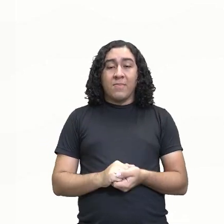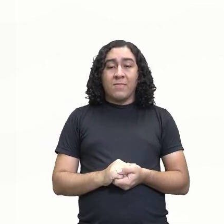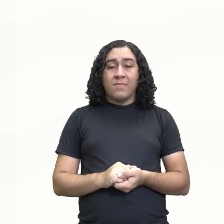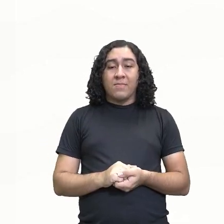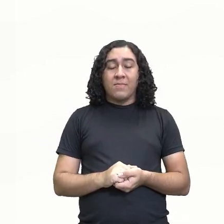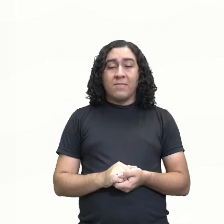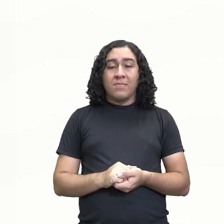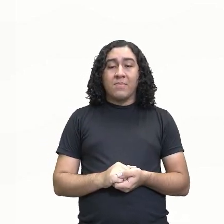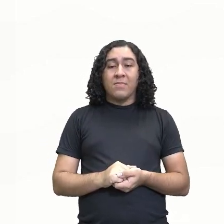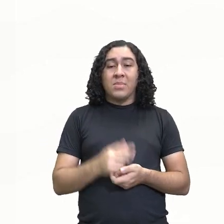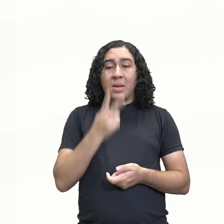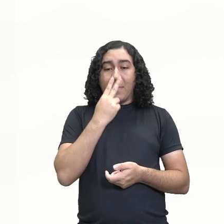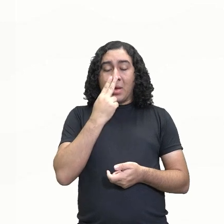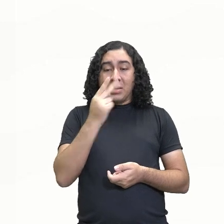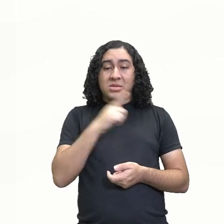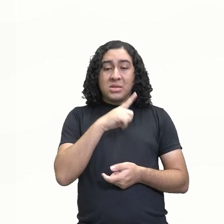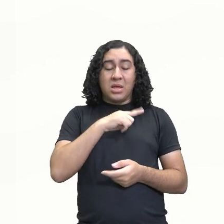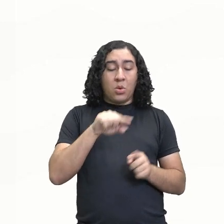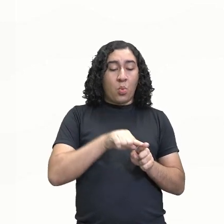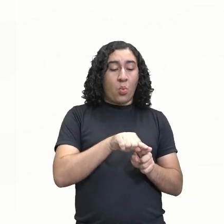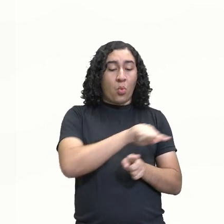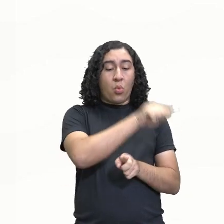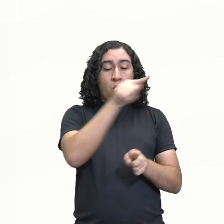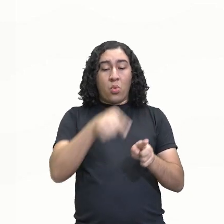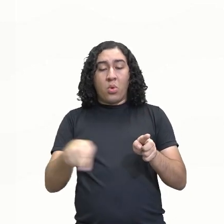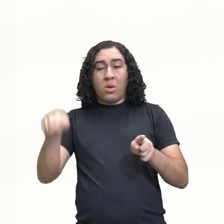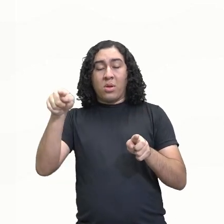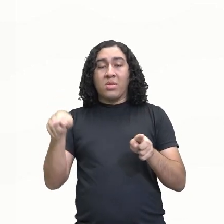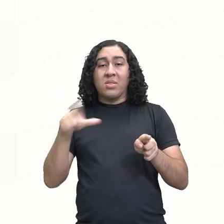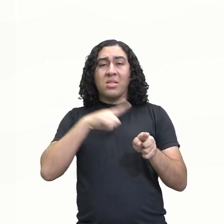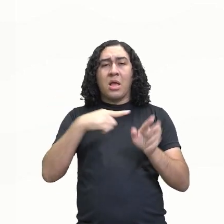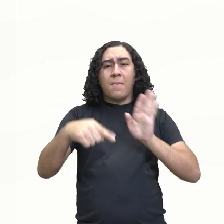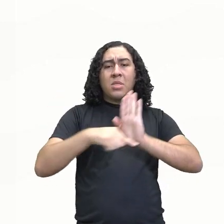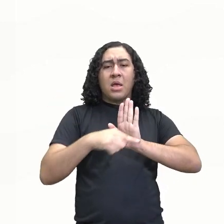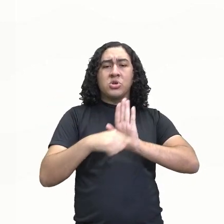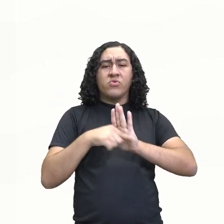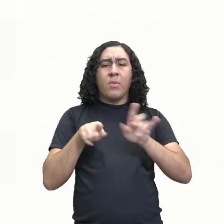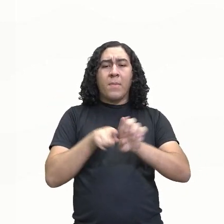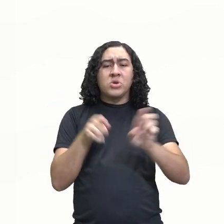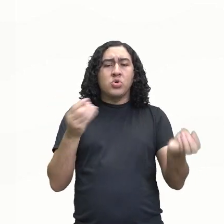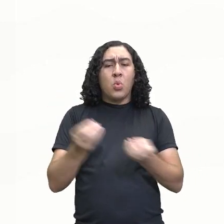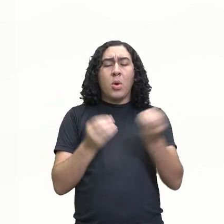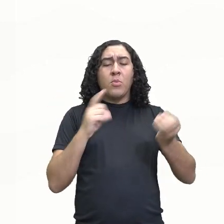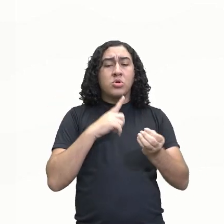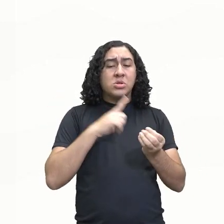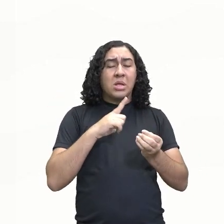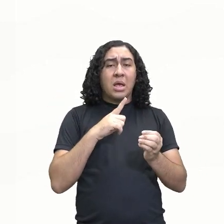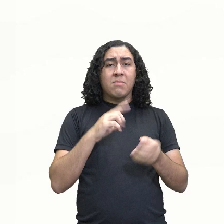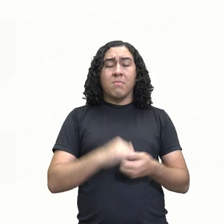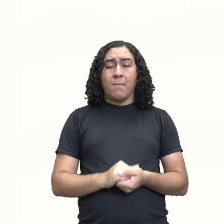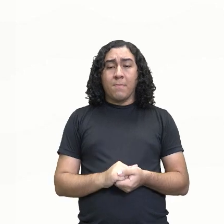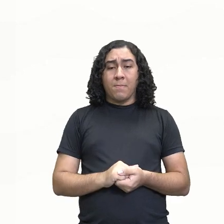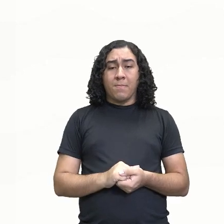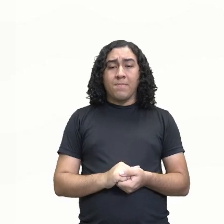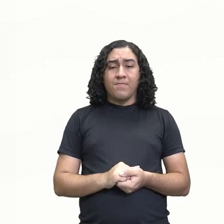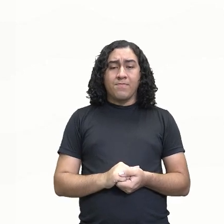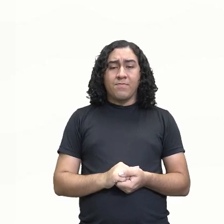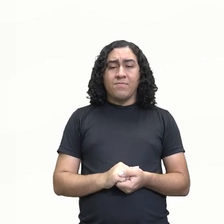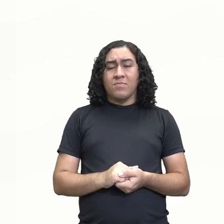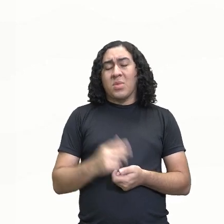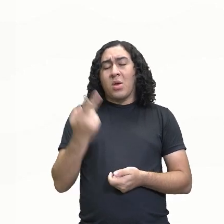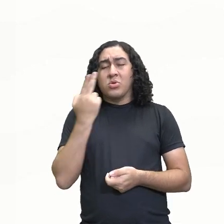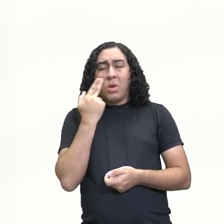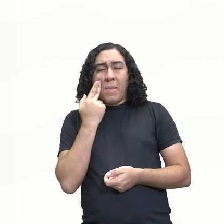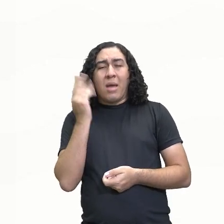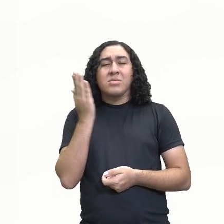rebatido, justamente por esse sinal negativo. E como que se dá origem a essa senoide? Você vem aqui tranquilamente, já sabendo